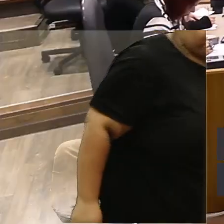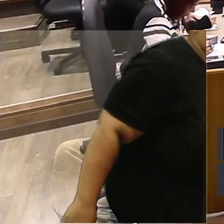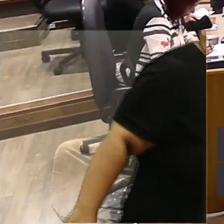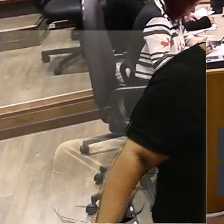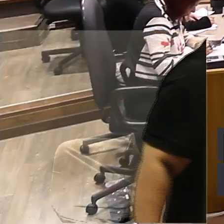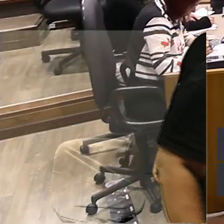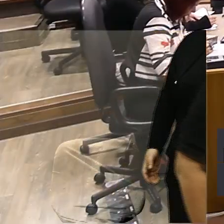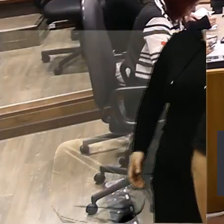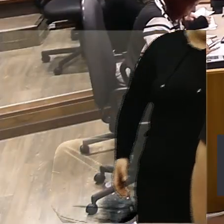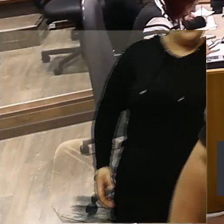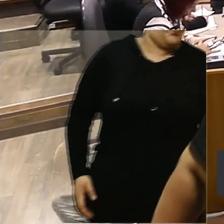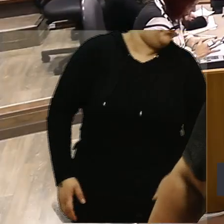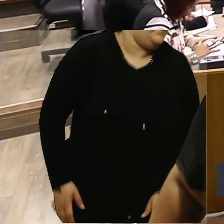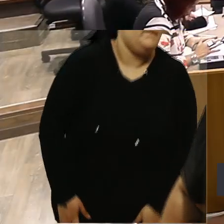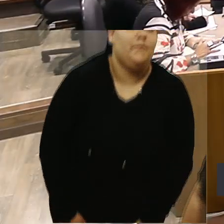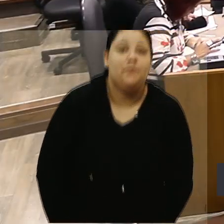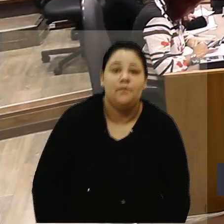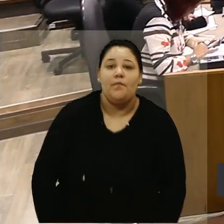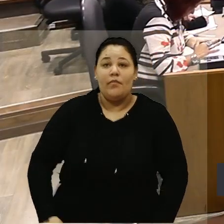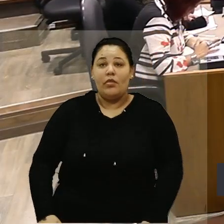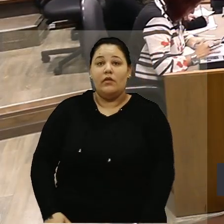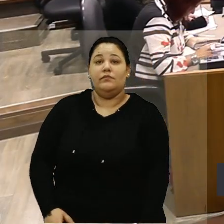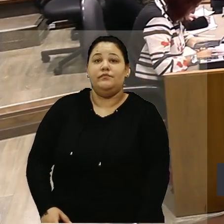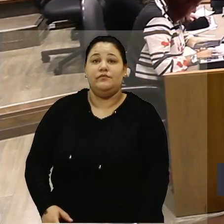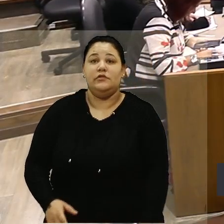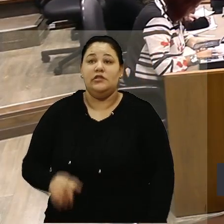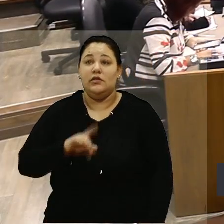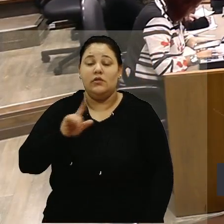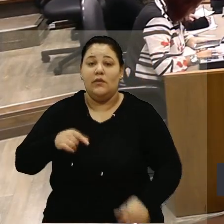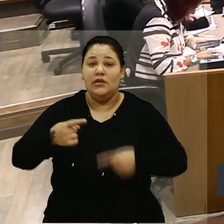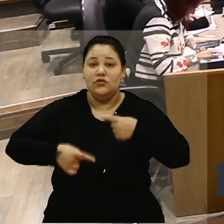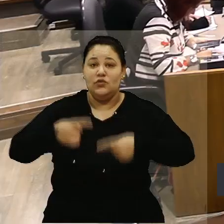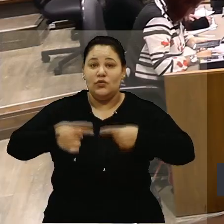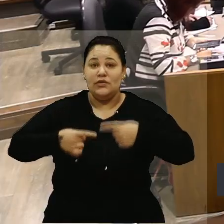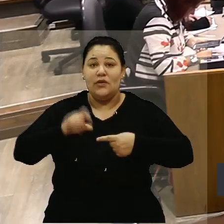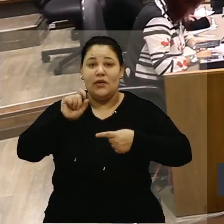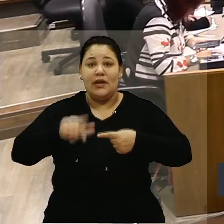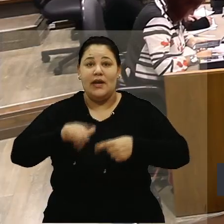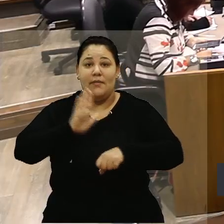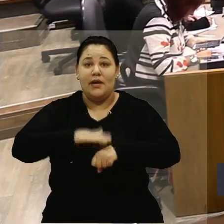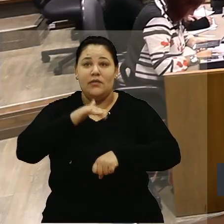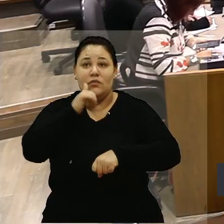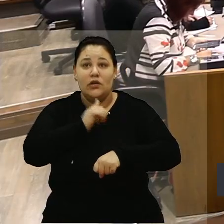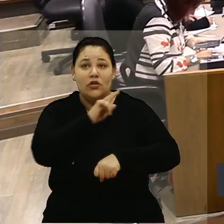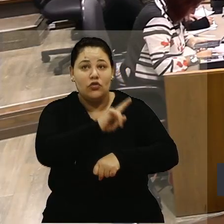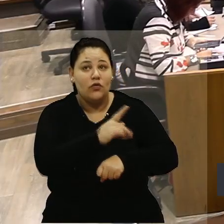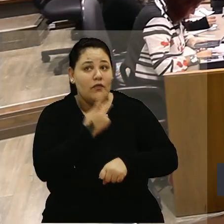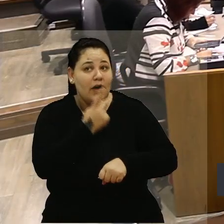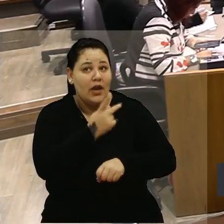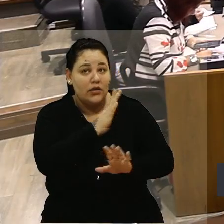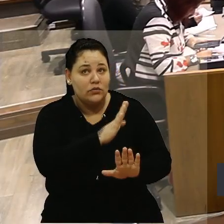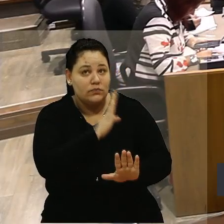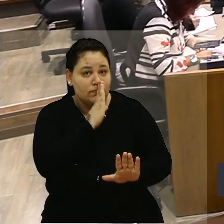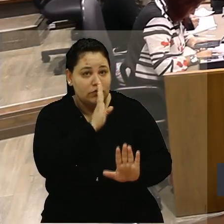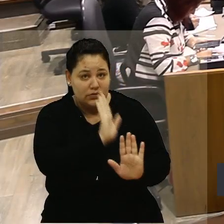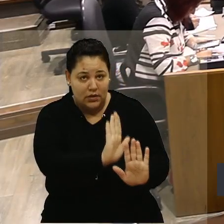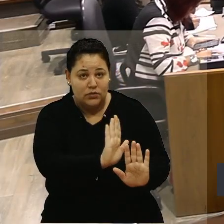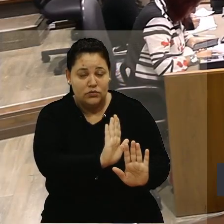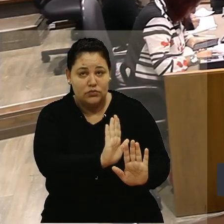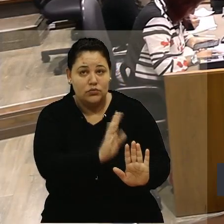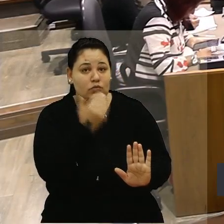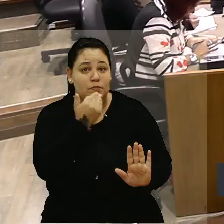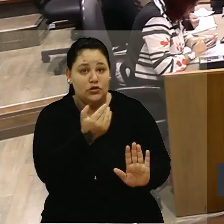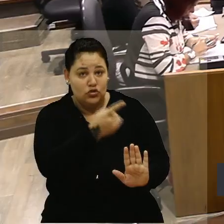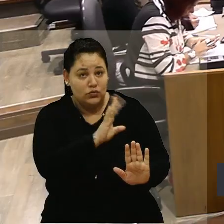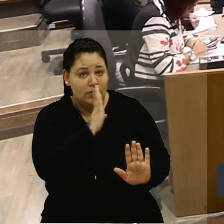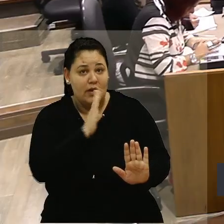aí. Então não é discutir quem é mais mulher ou quem foi debatido mais mulher. Não, eu estou falando, vereador, o senhor pediu silêncio. O senhor pediu silêncio,